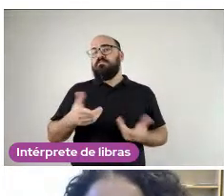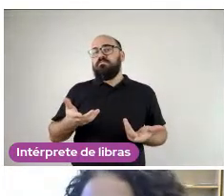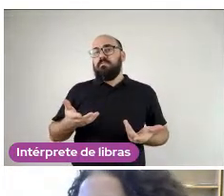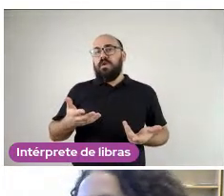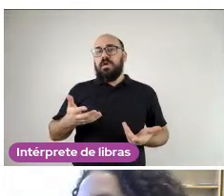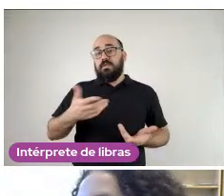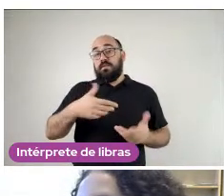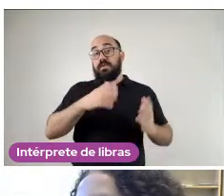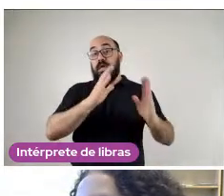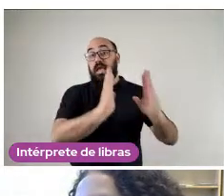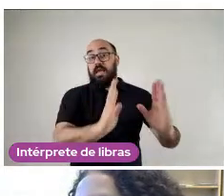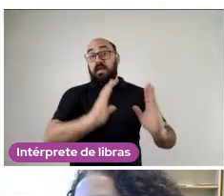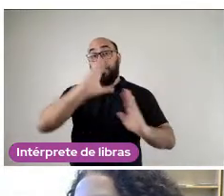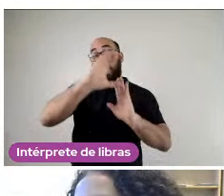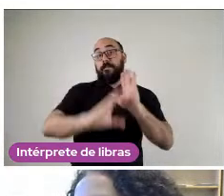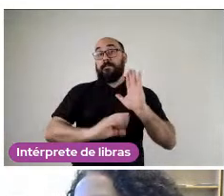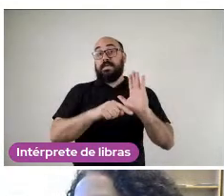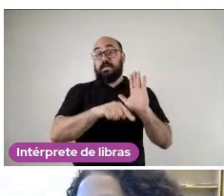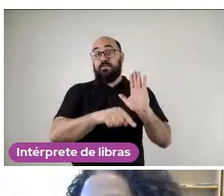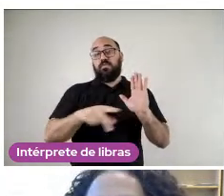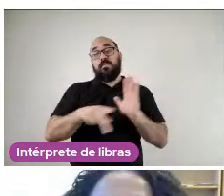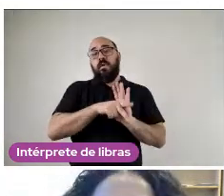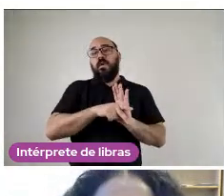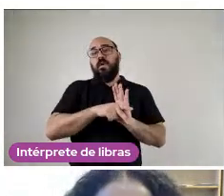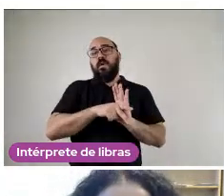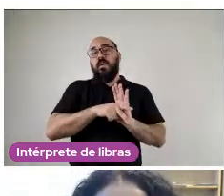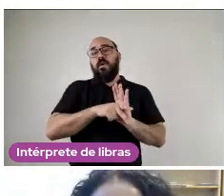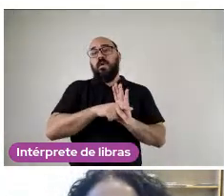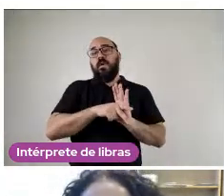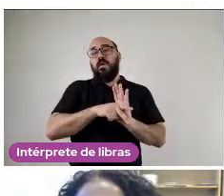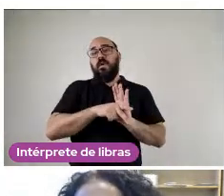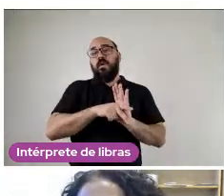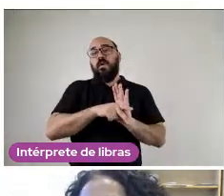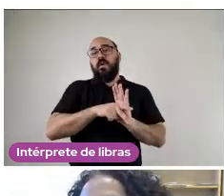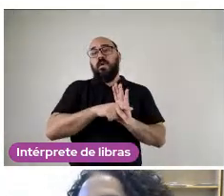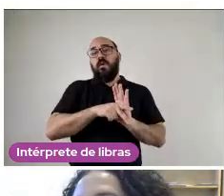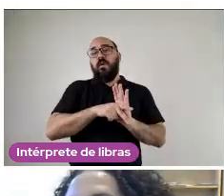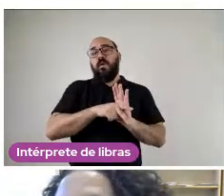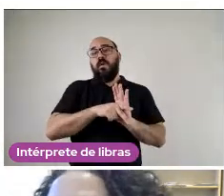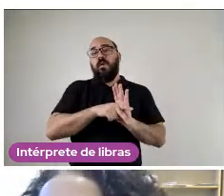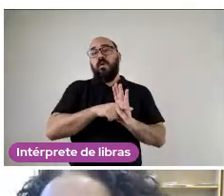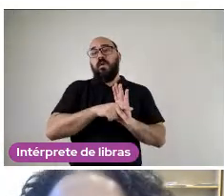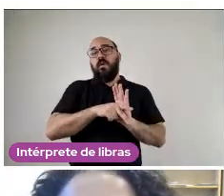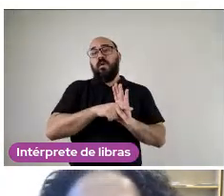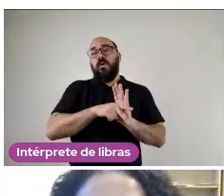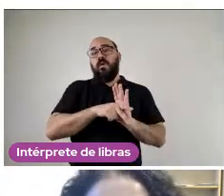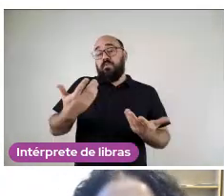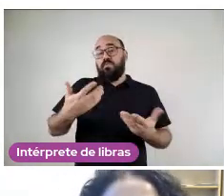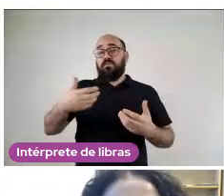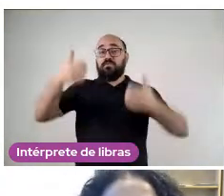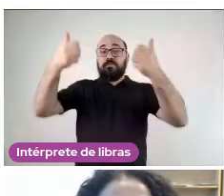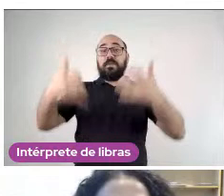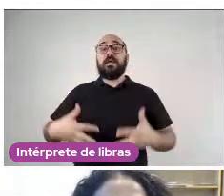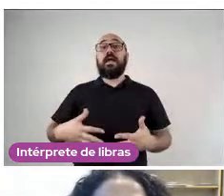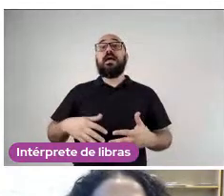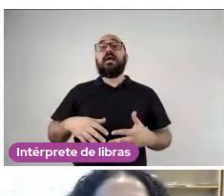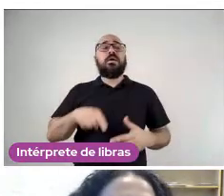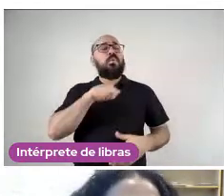esse capítulo, né? Bem, eu acho que a gente precisa começar primeiramente dando uma definição do que são